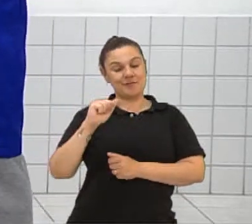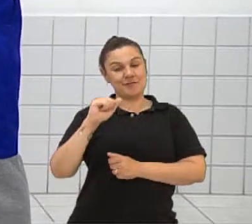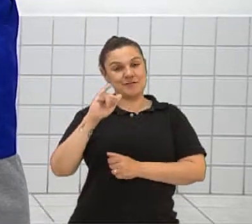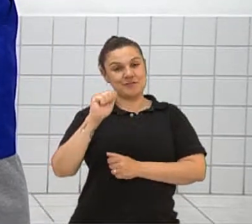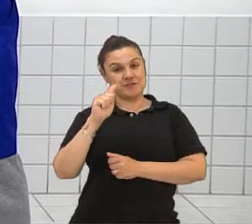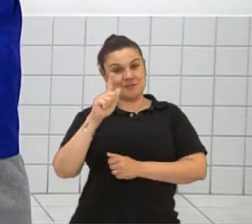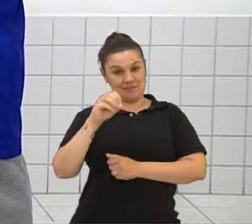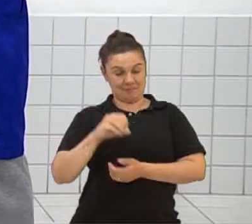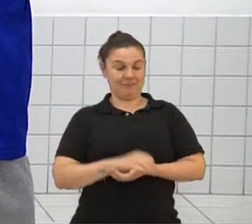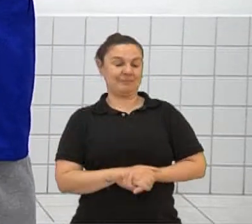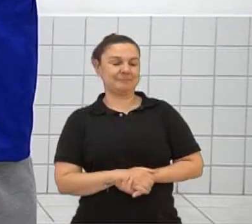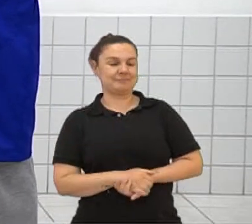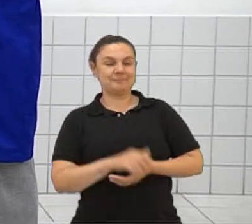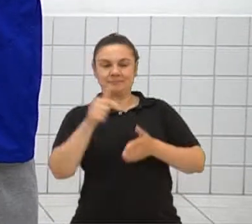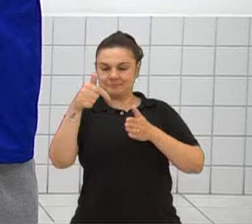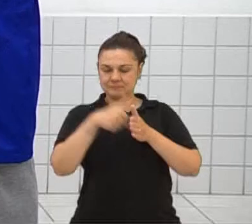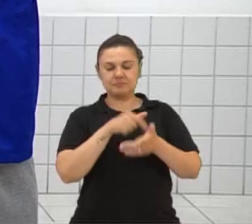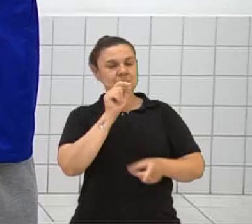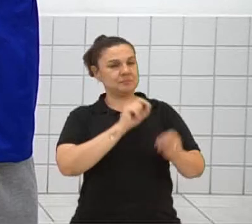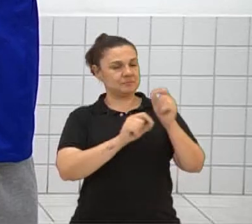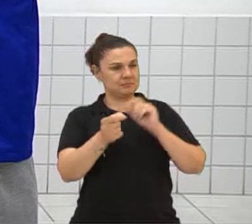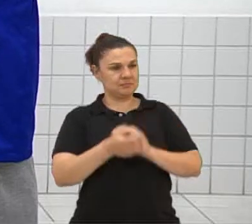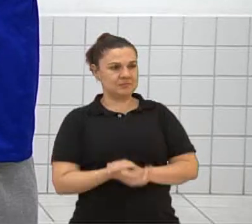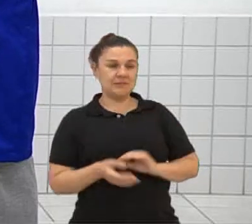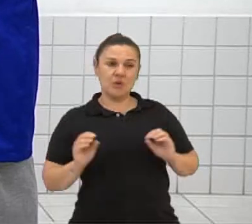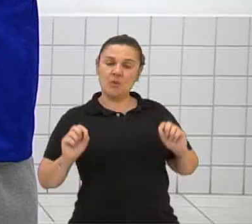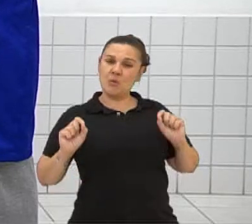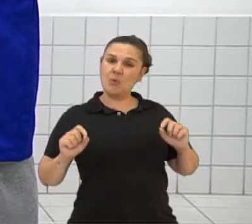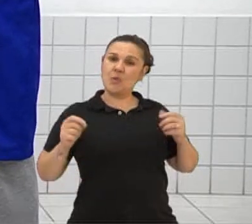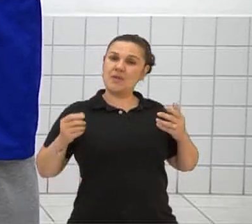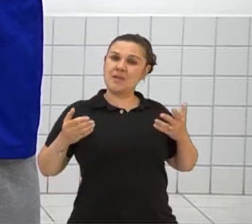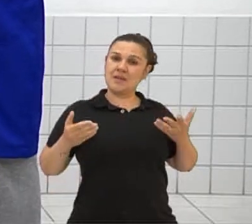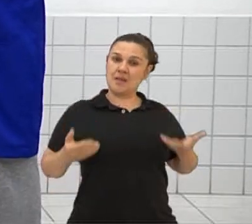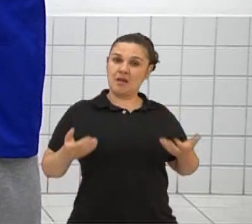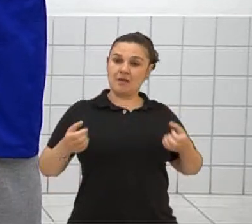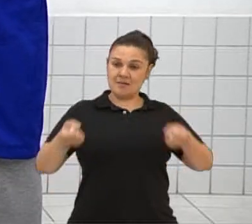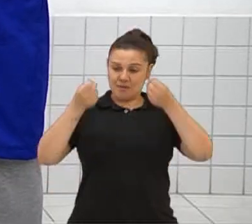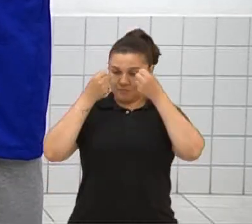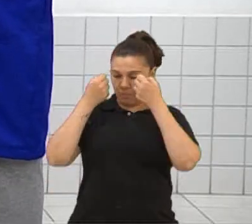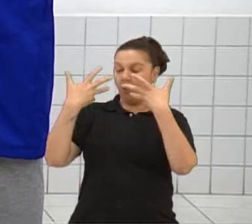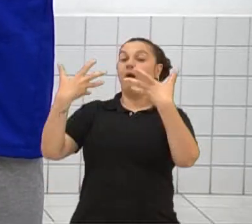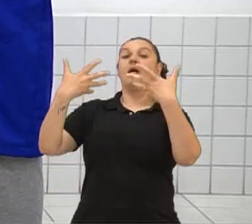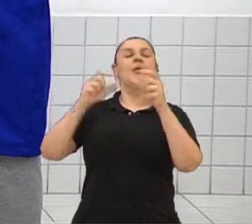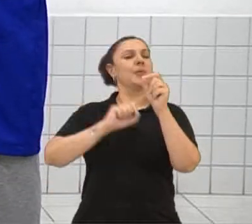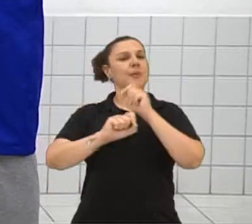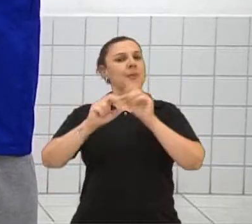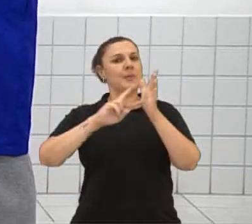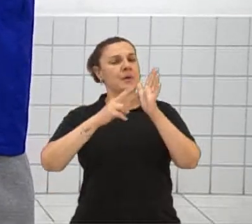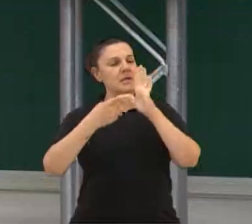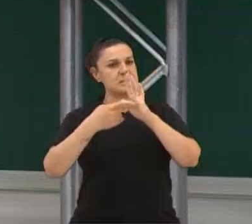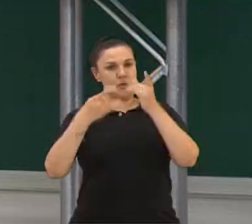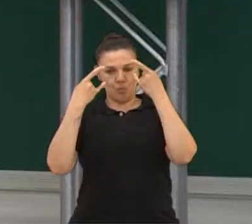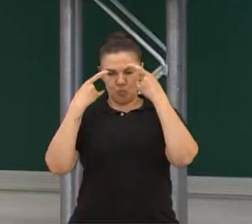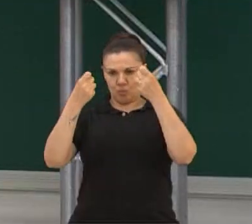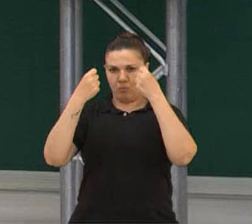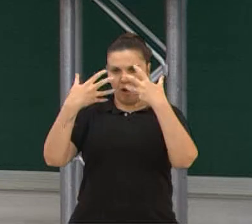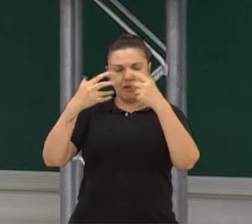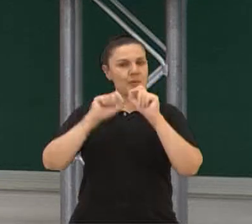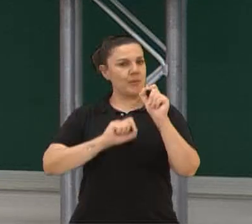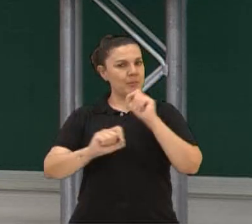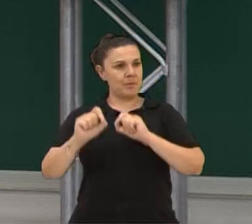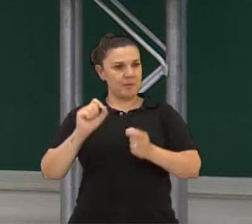de Arapongas, e ele perguntou assim, o que é espetacularização? Então, Tiago,